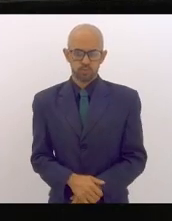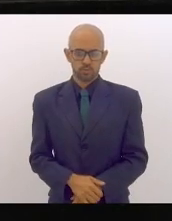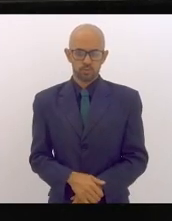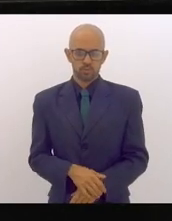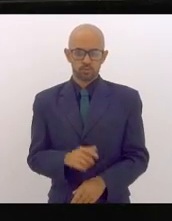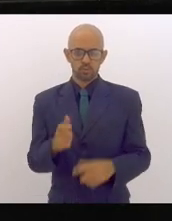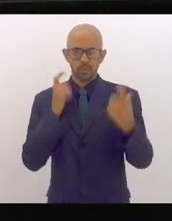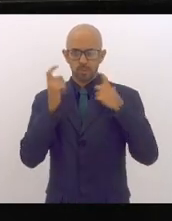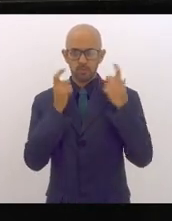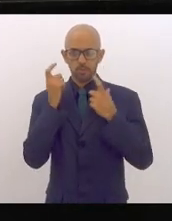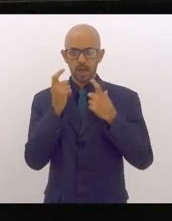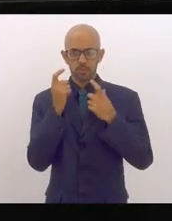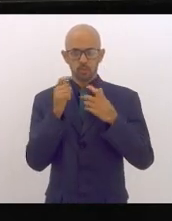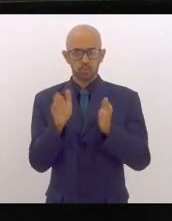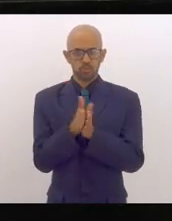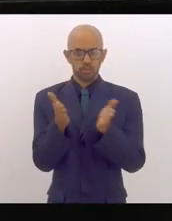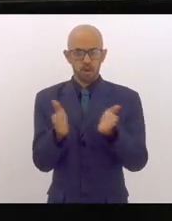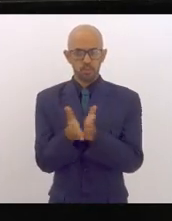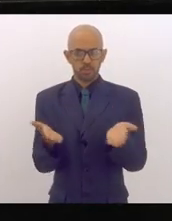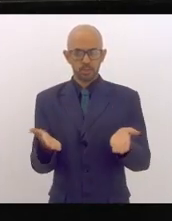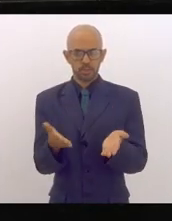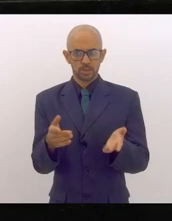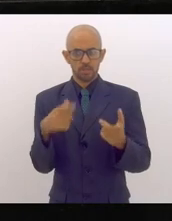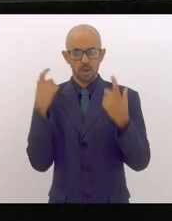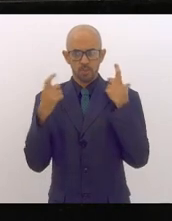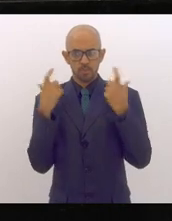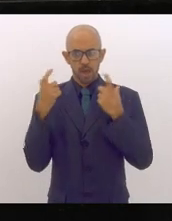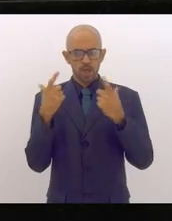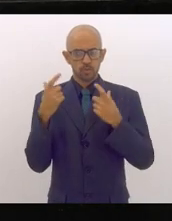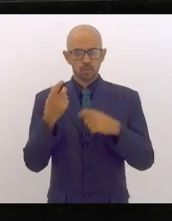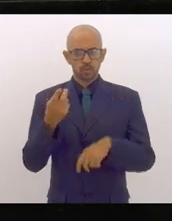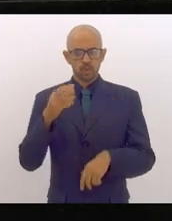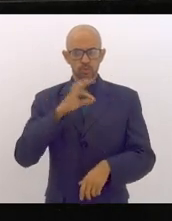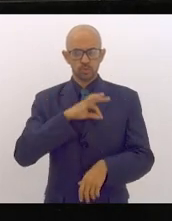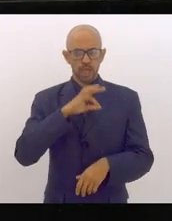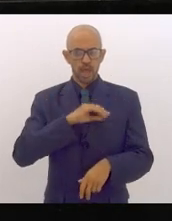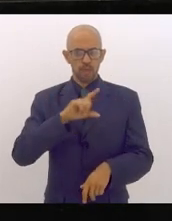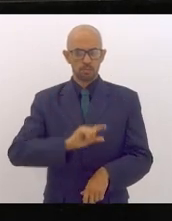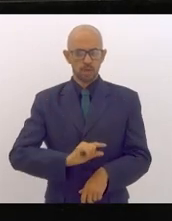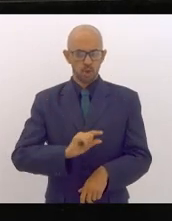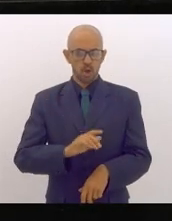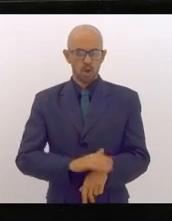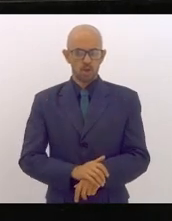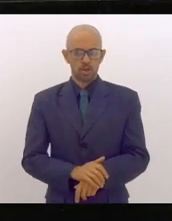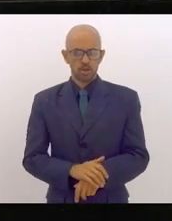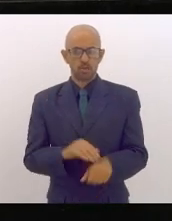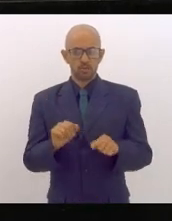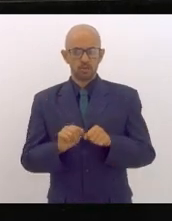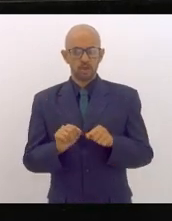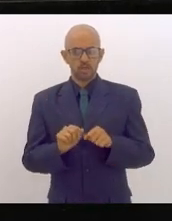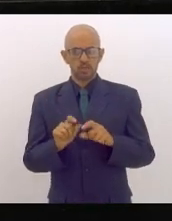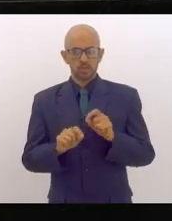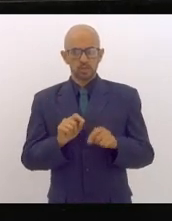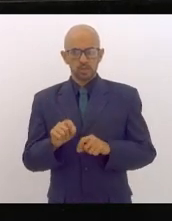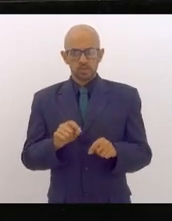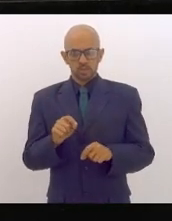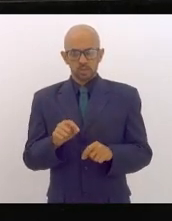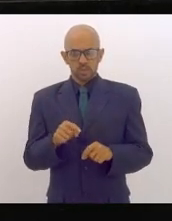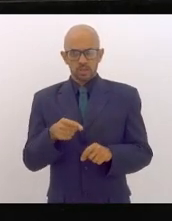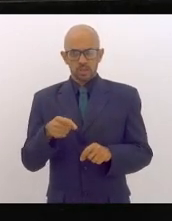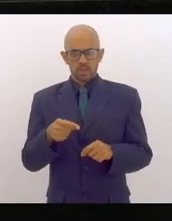mais humildes, que está preocupado com aqueles que têm uma renda menor, e dá a ele justamente uma